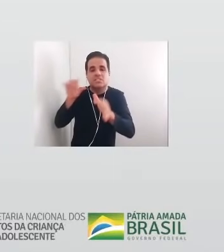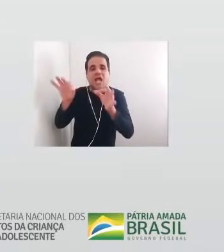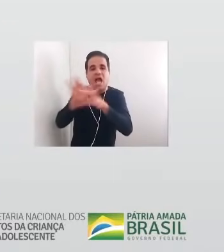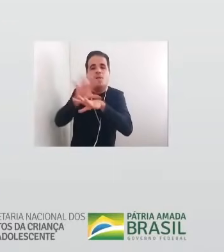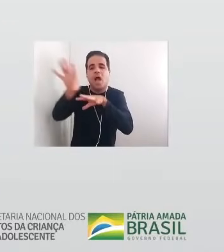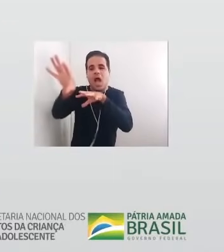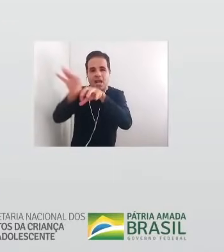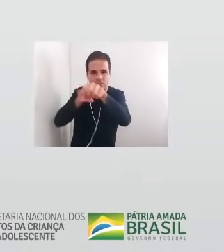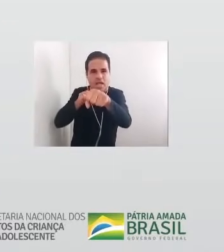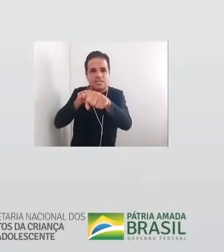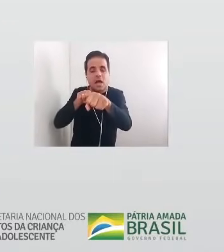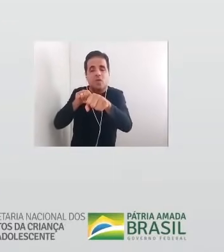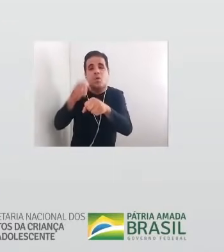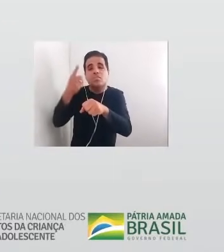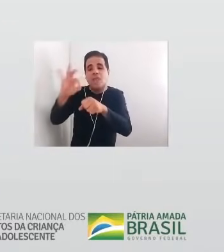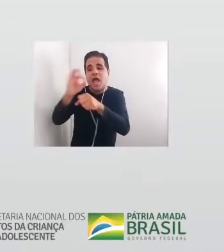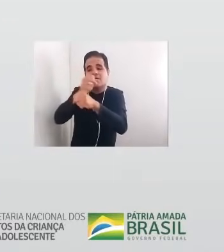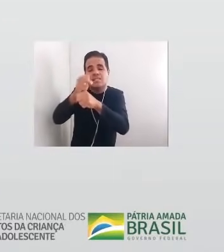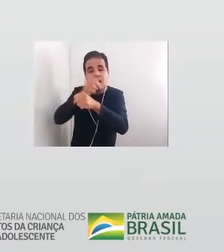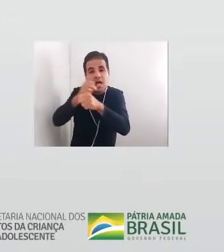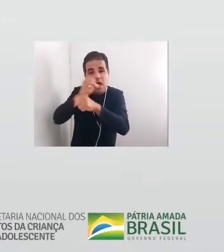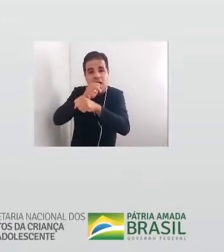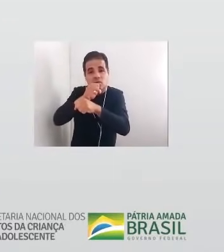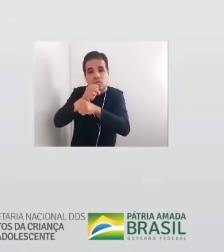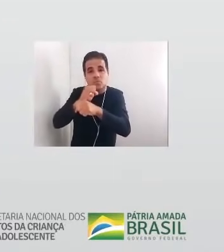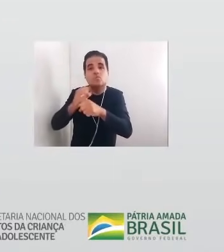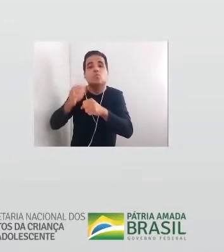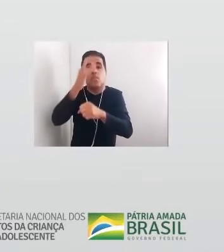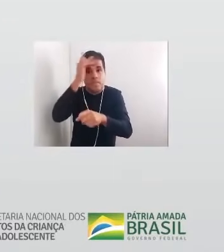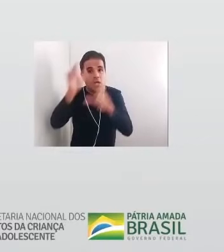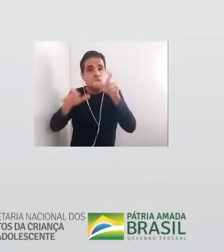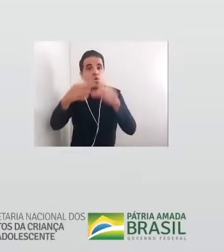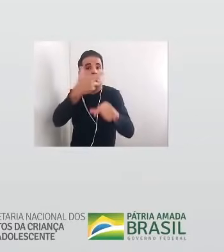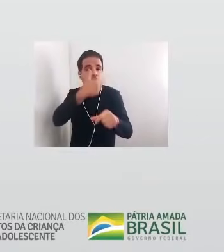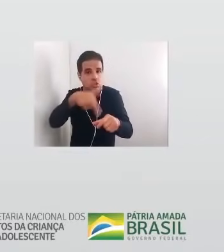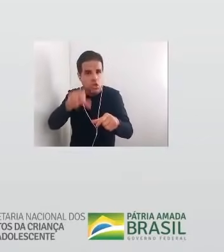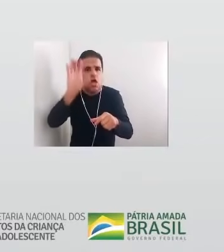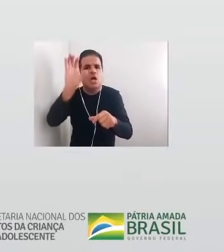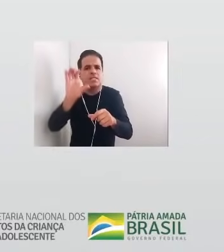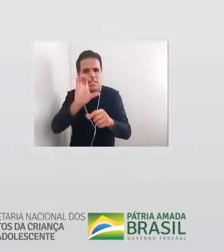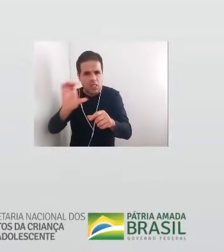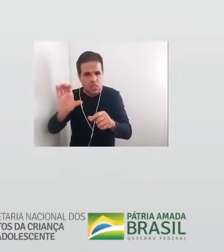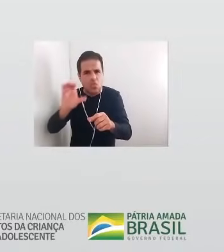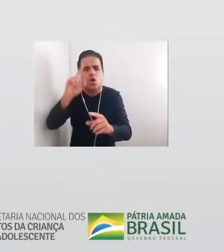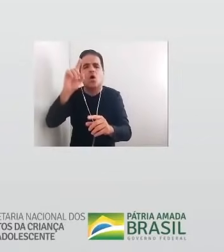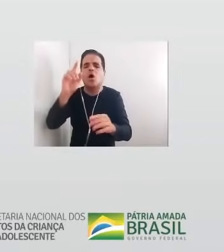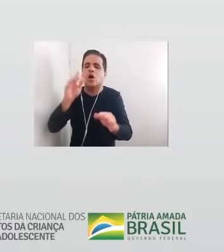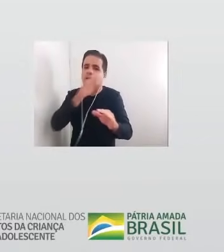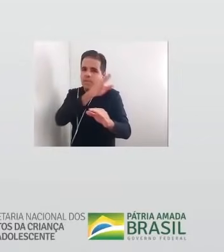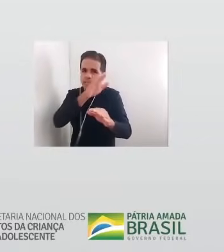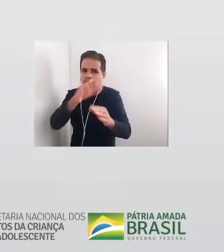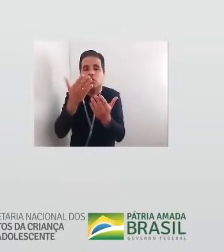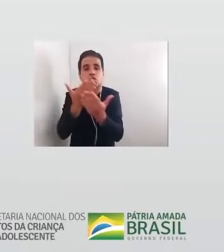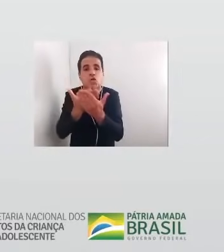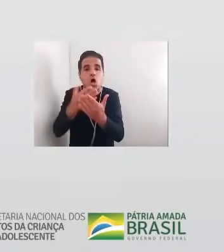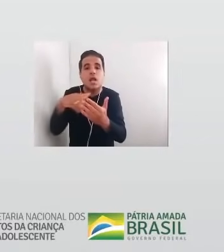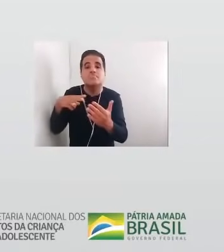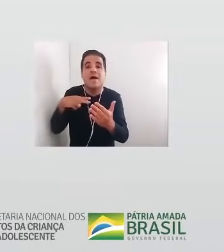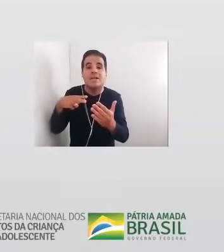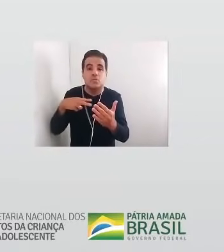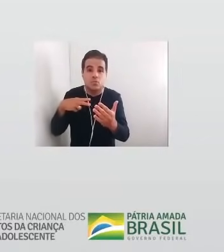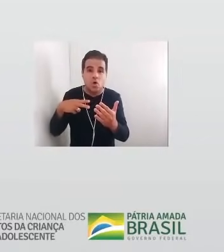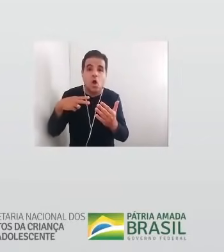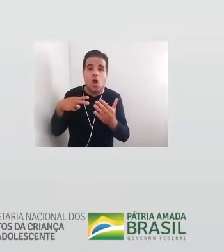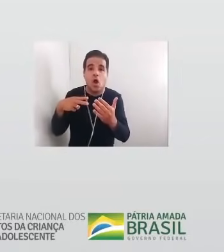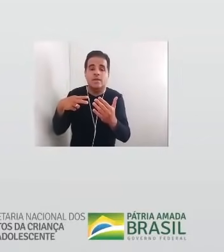esses 10 anos, eu lecionei em escolas confessionais religiosas, escolas católicas, lecionei em escolas particulares também sem